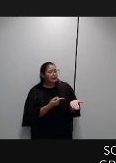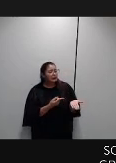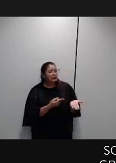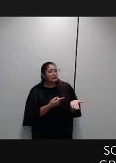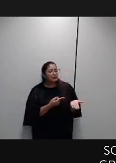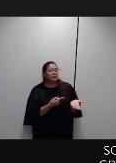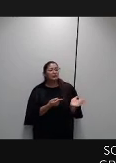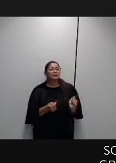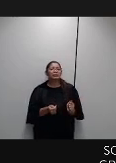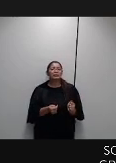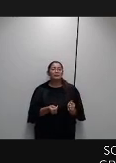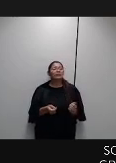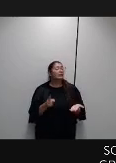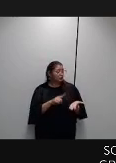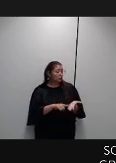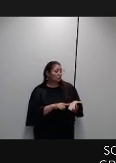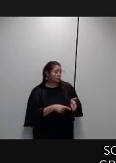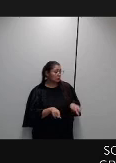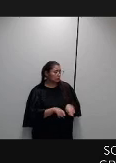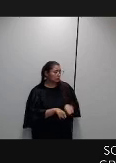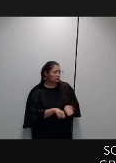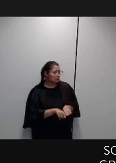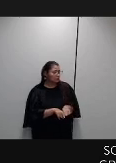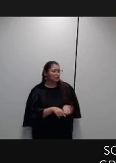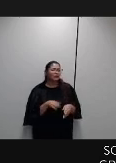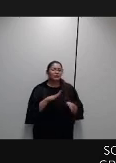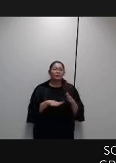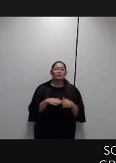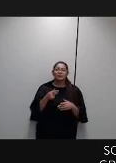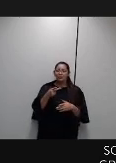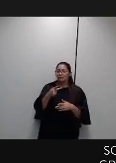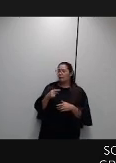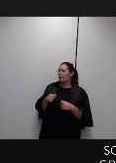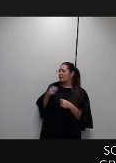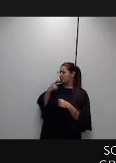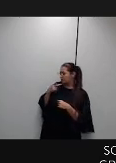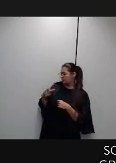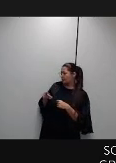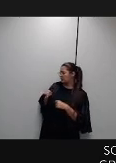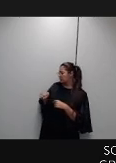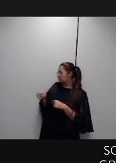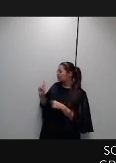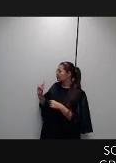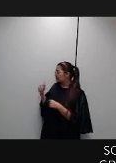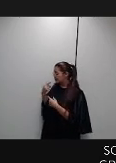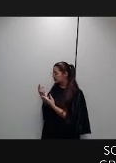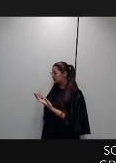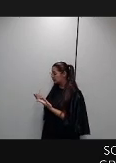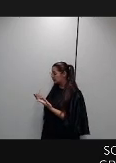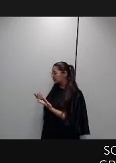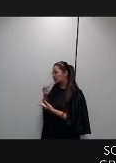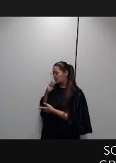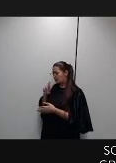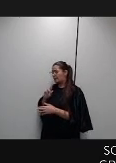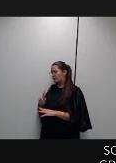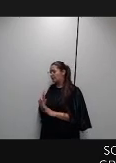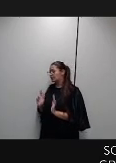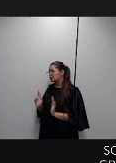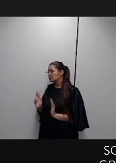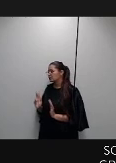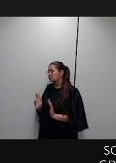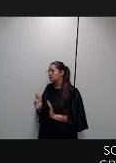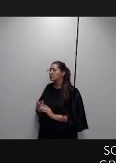para quando eu eu já tinha dito a ministra Regina que realmente que realmente